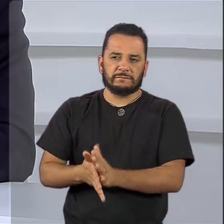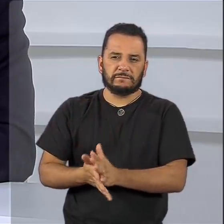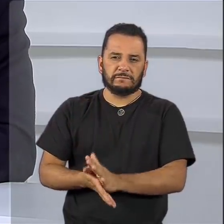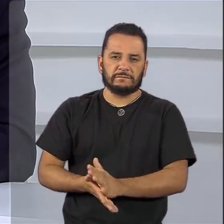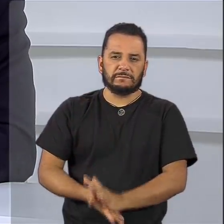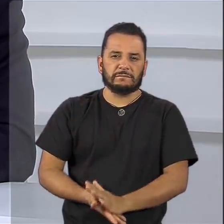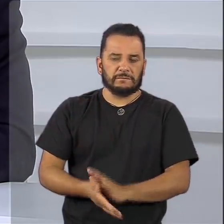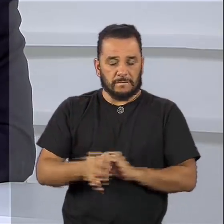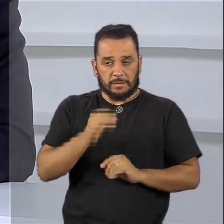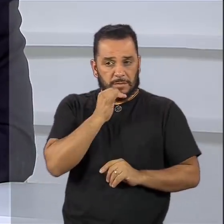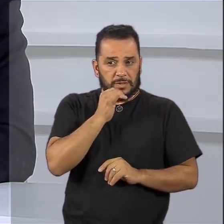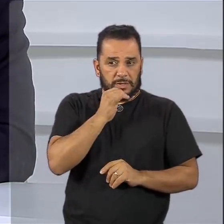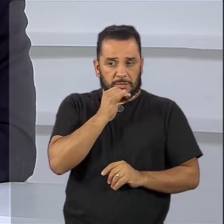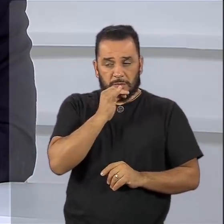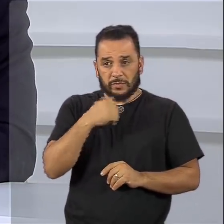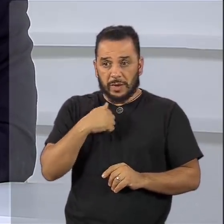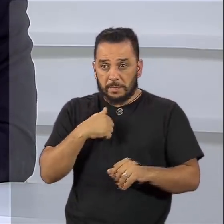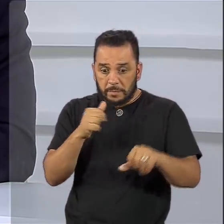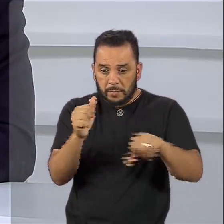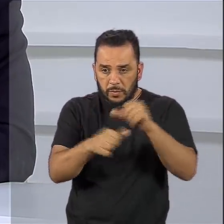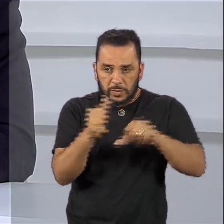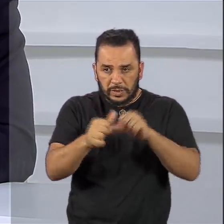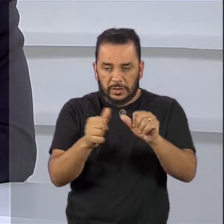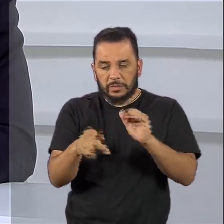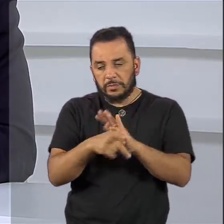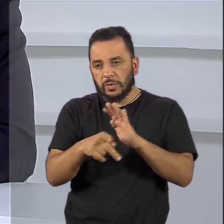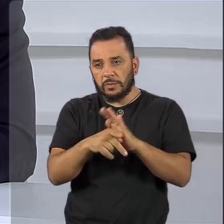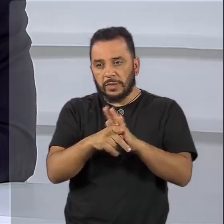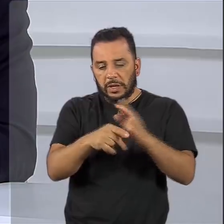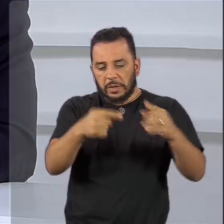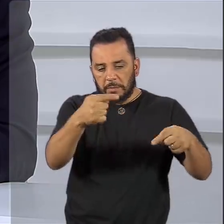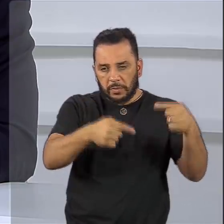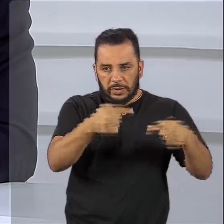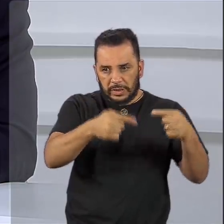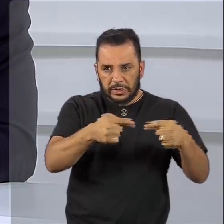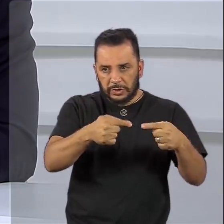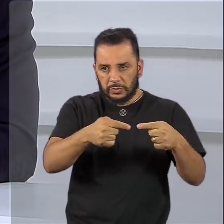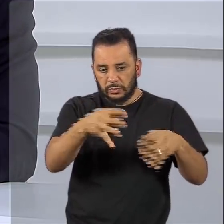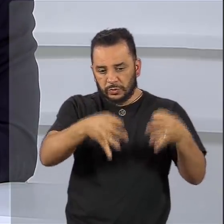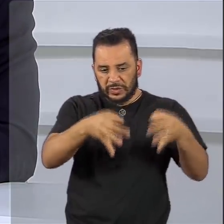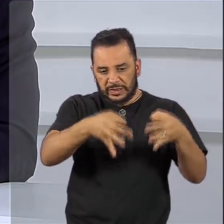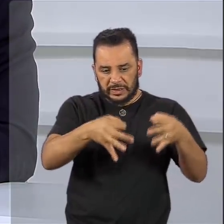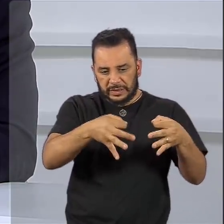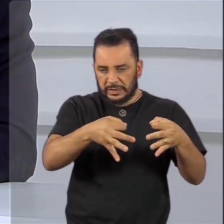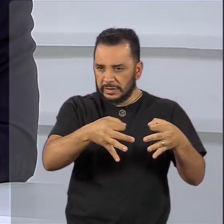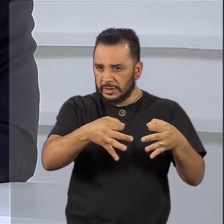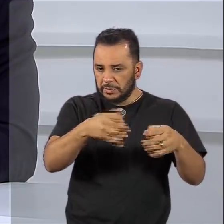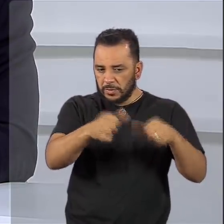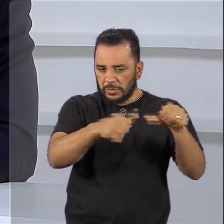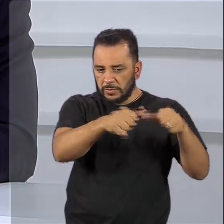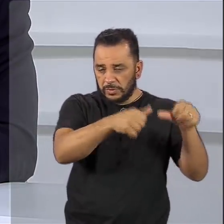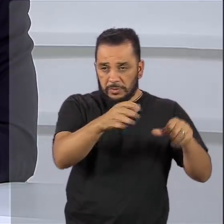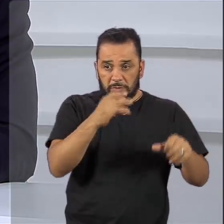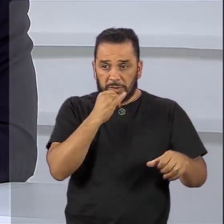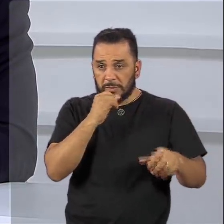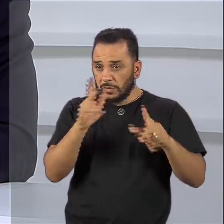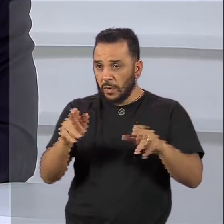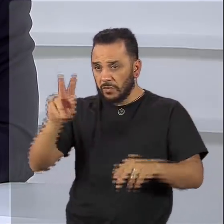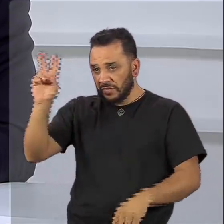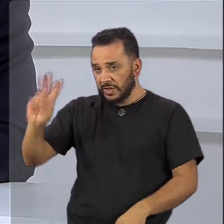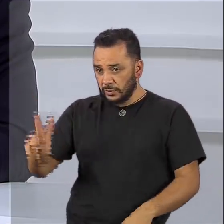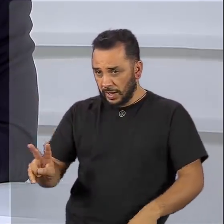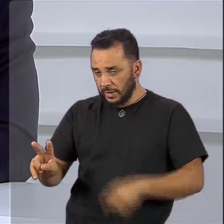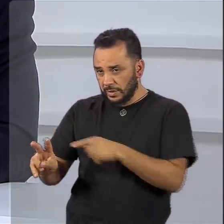É mudar a composição da Suprema Corte, é criar um sistema, por exemplo, vamos pegar de novo o caso da Venezuela, de eleição direta para